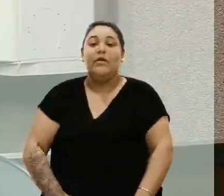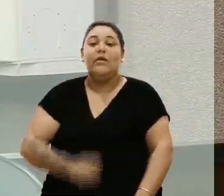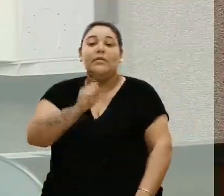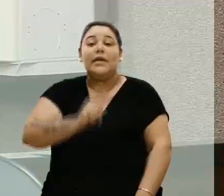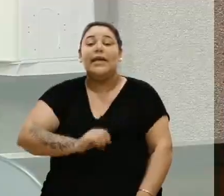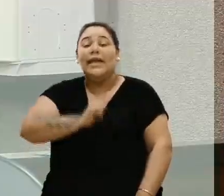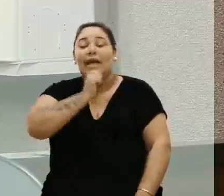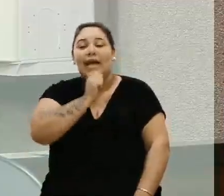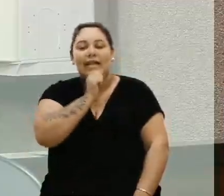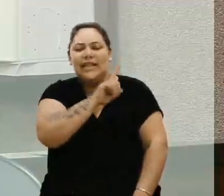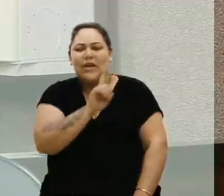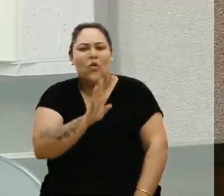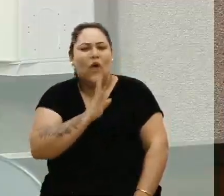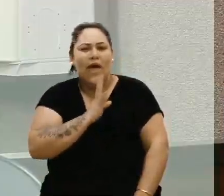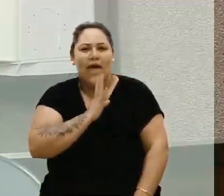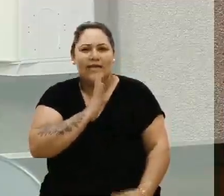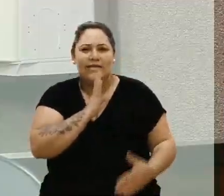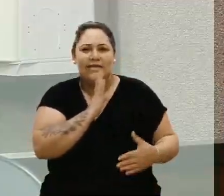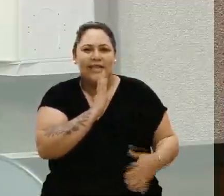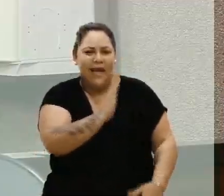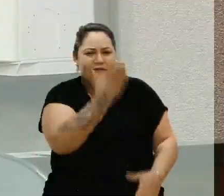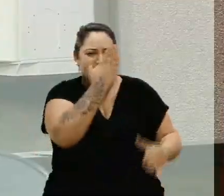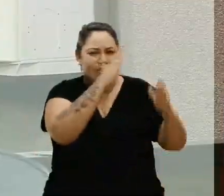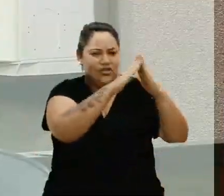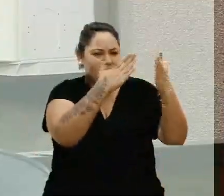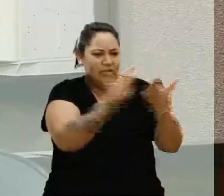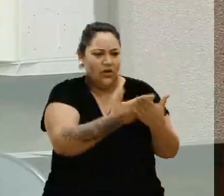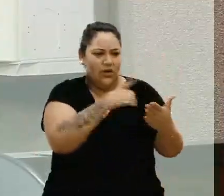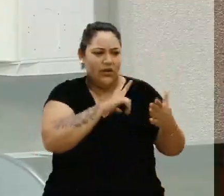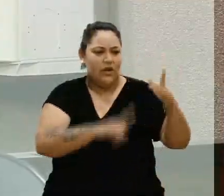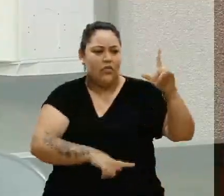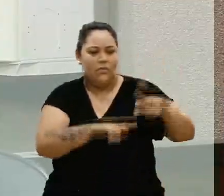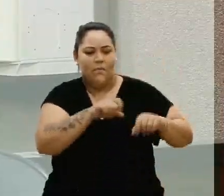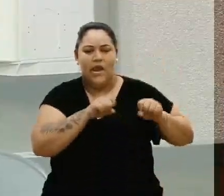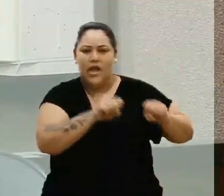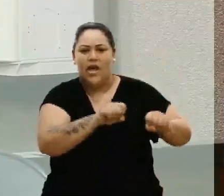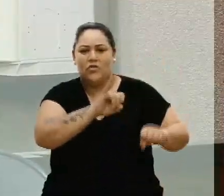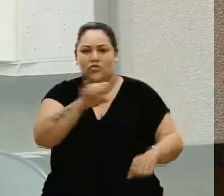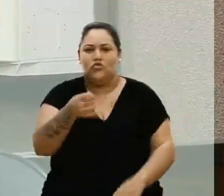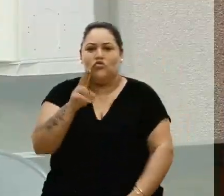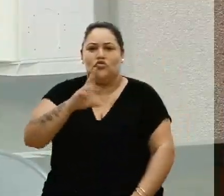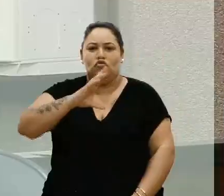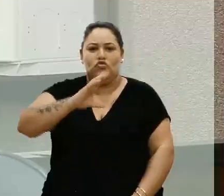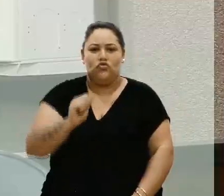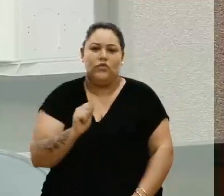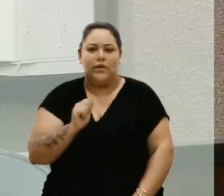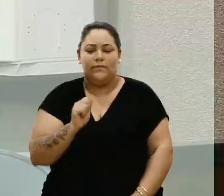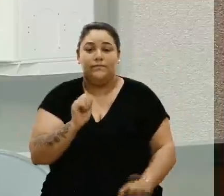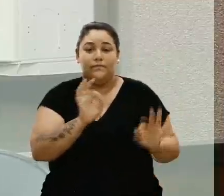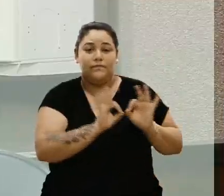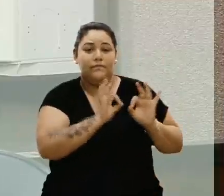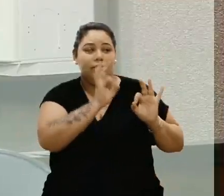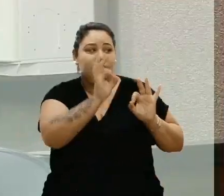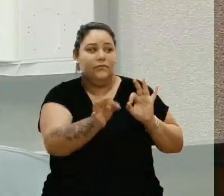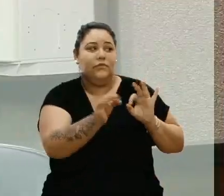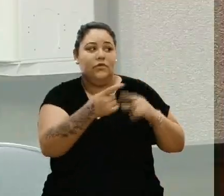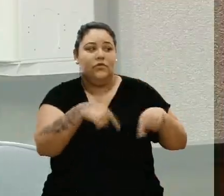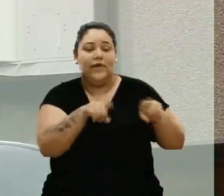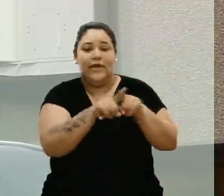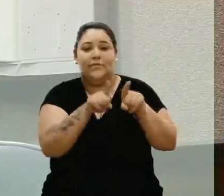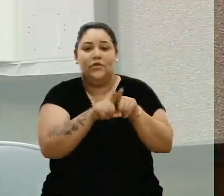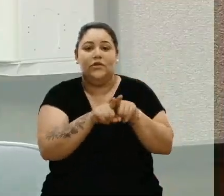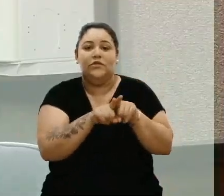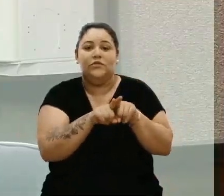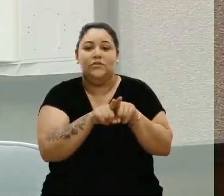na frente da escola tem o tal do Mercado do Juca. É a 50 metros do loteamento Morada do Vale. Então,